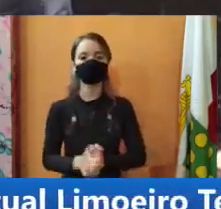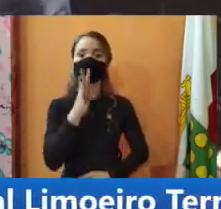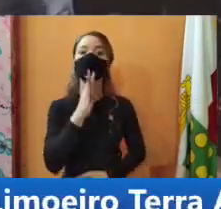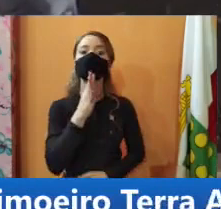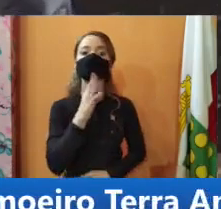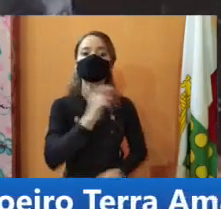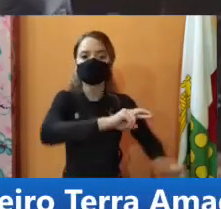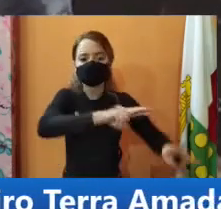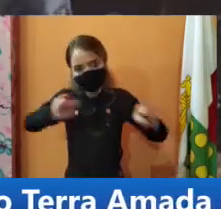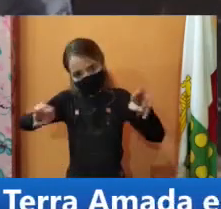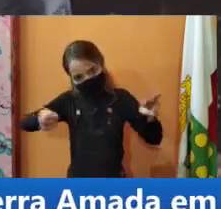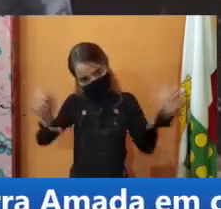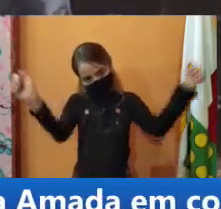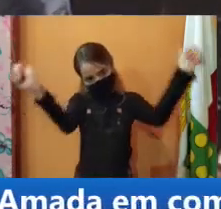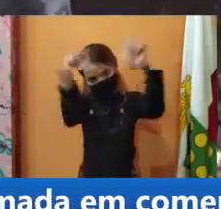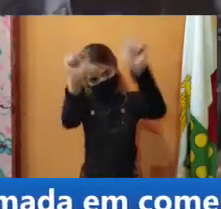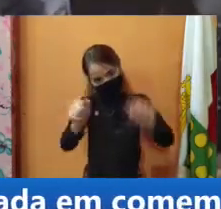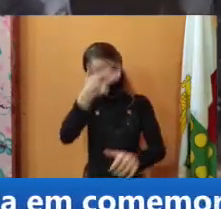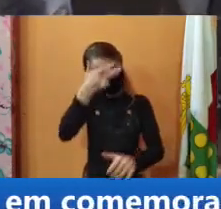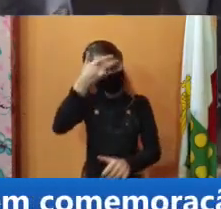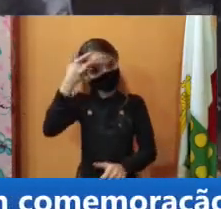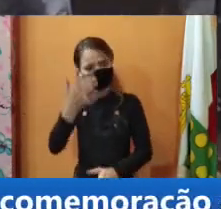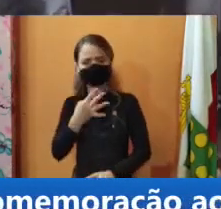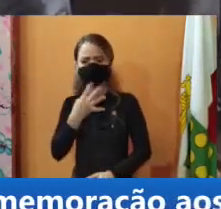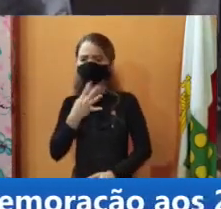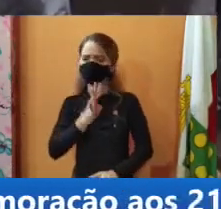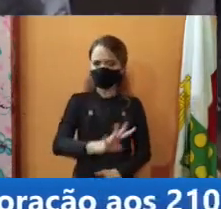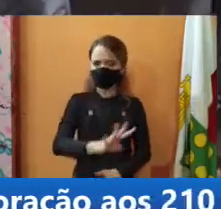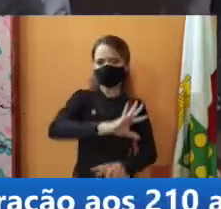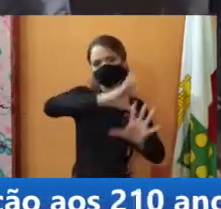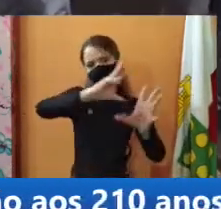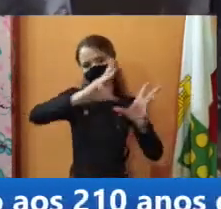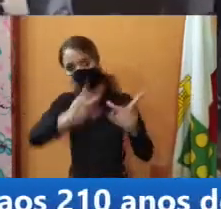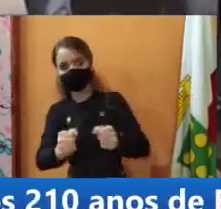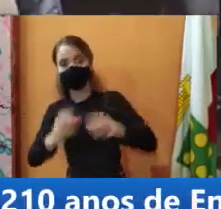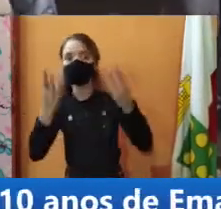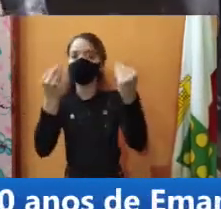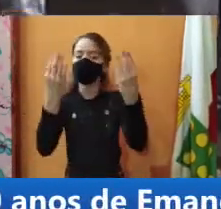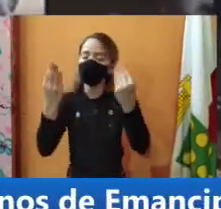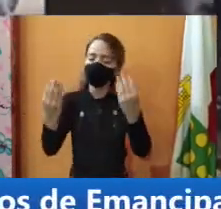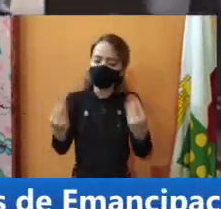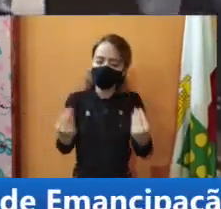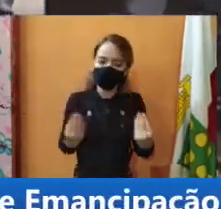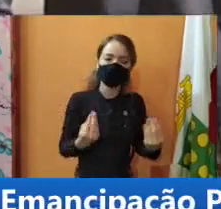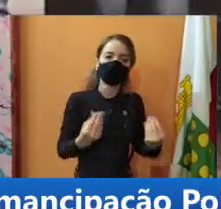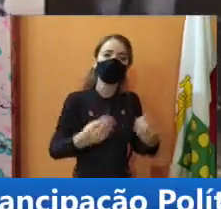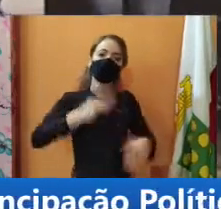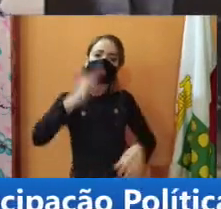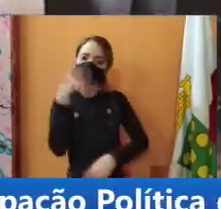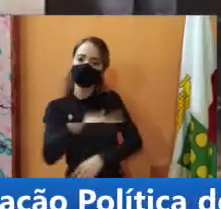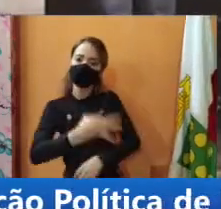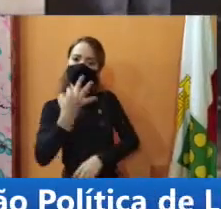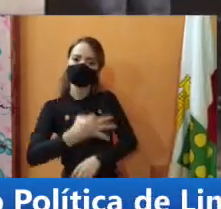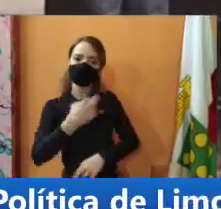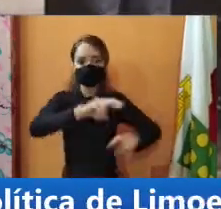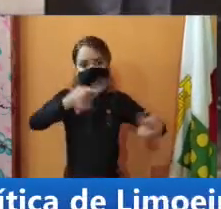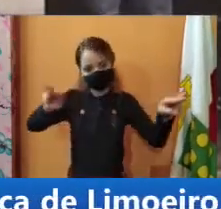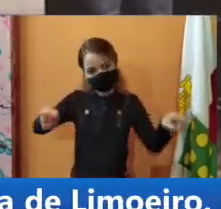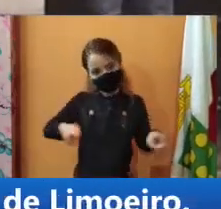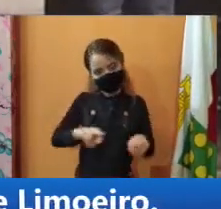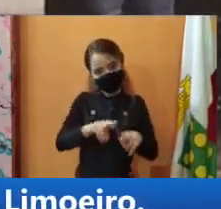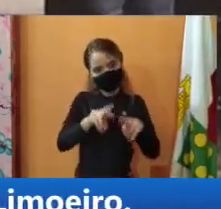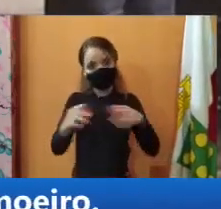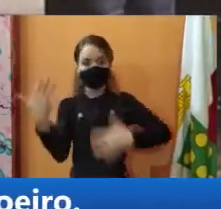conhecer tantos artistas, porque eu confesso que eu não conhecia todos, não, e são muitos, e eu tenho certeza que tem alguns que não